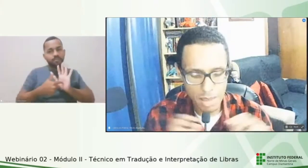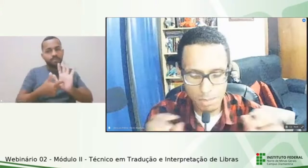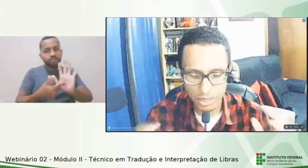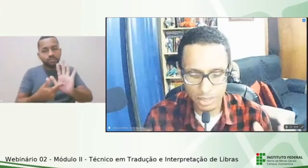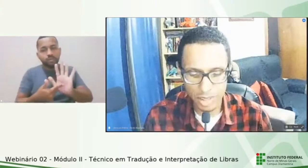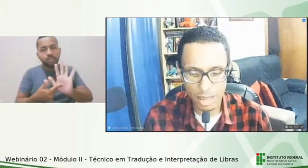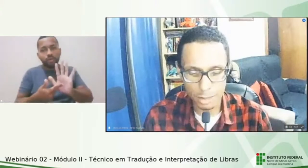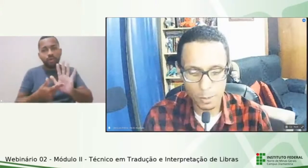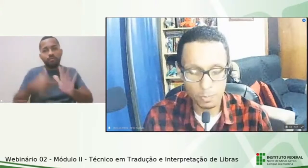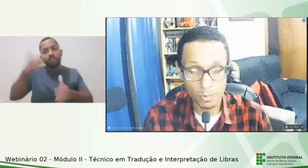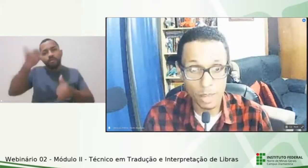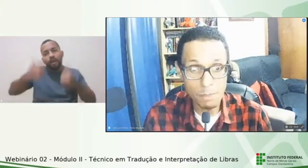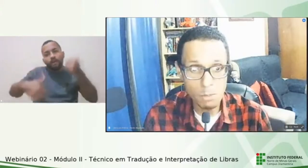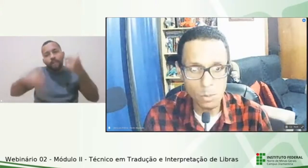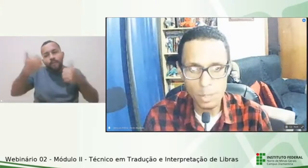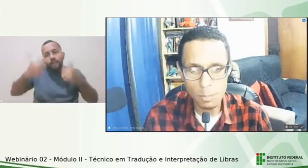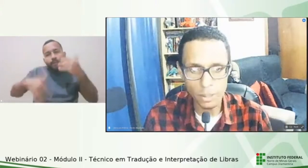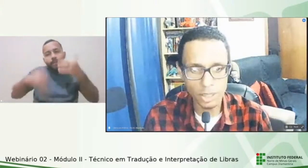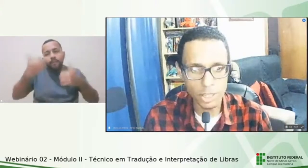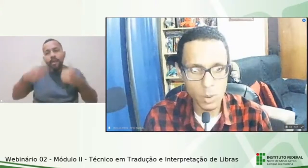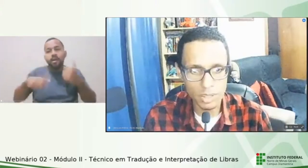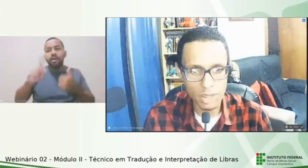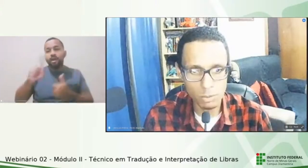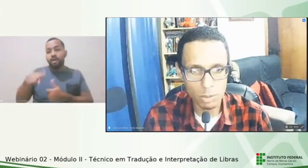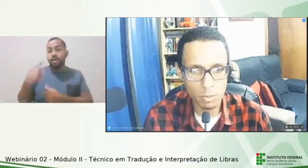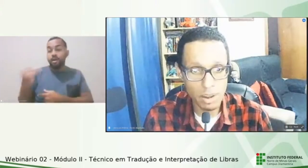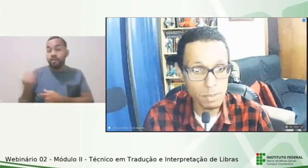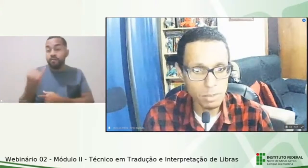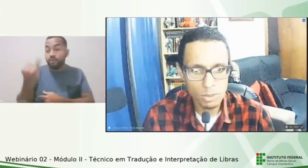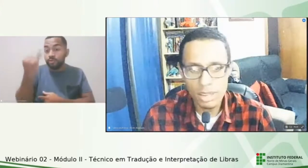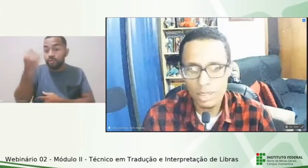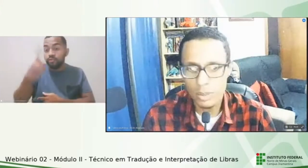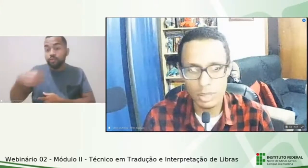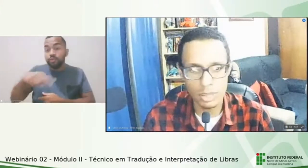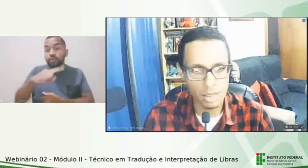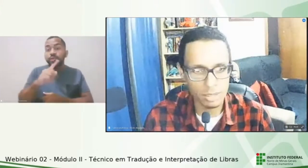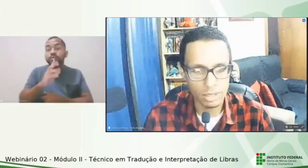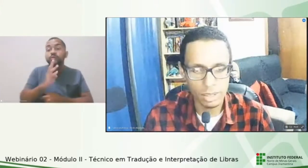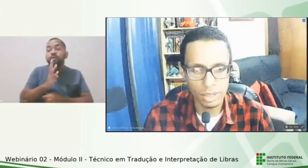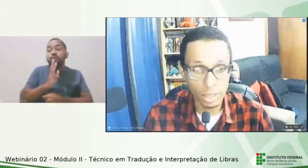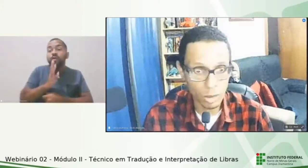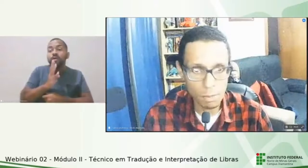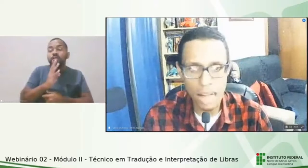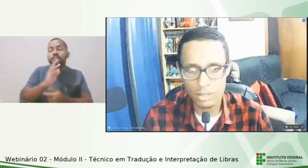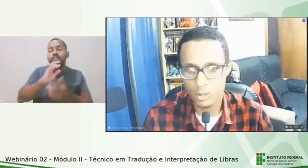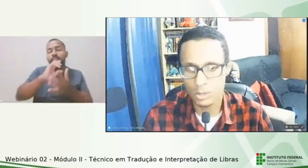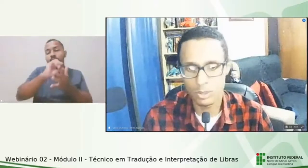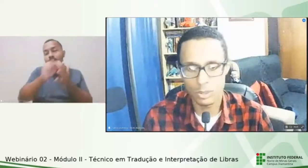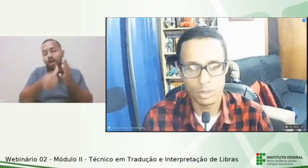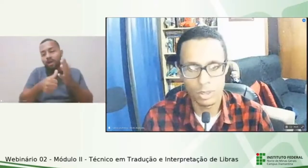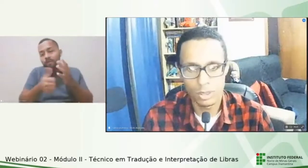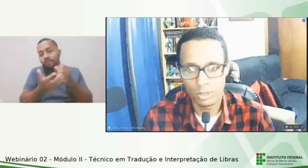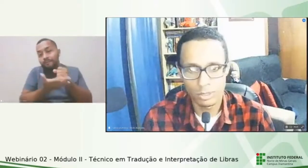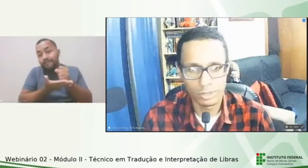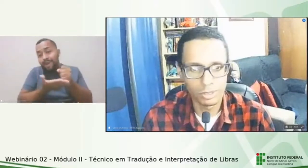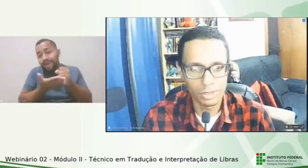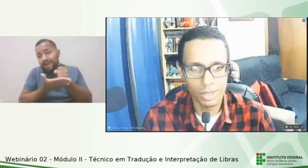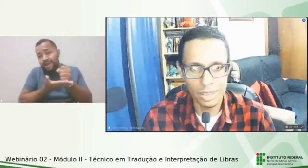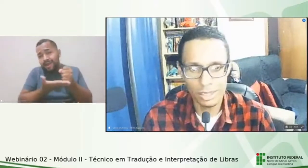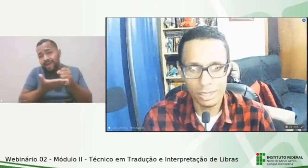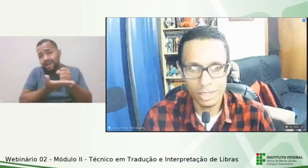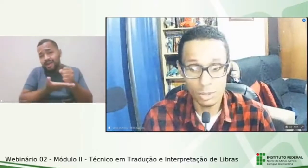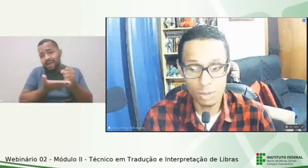foi bem apresentado, é muito importante conhecermos os parâmetros da língua de sinais. Isso é básico.